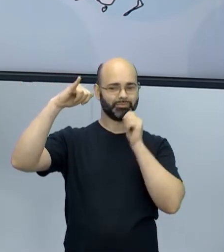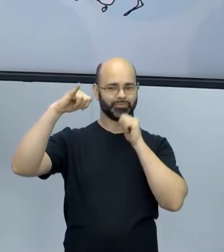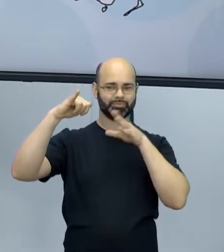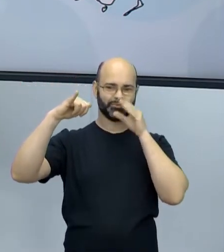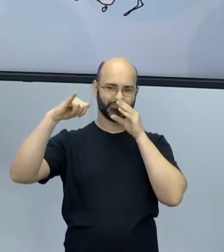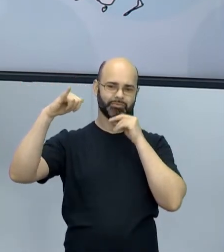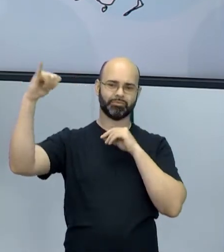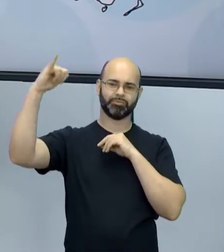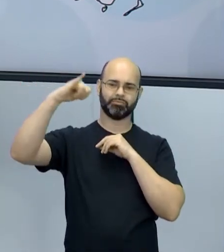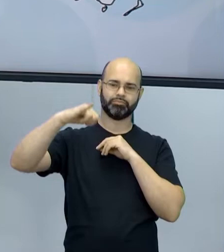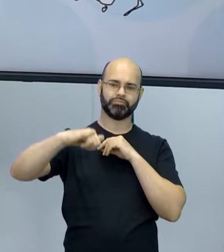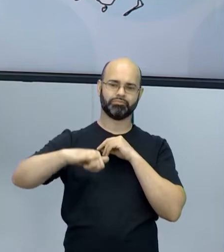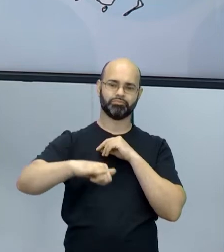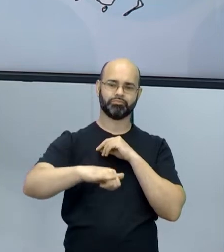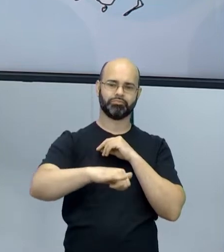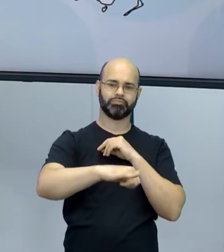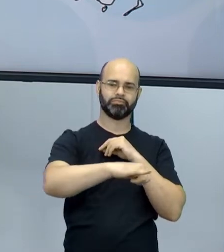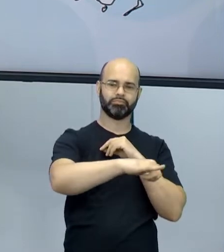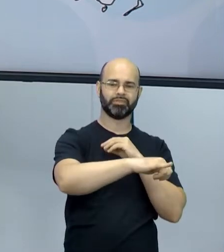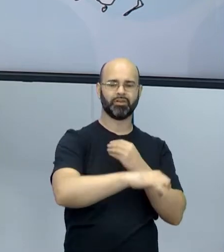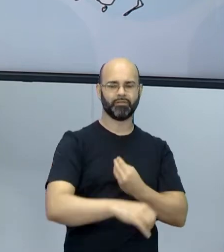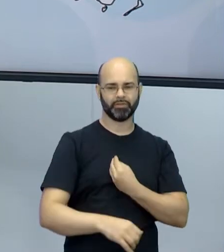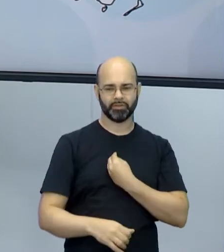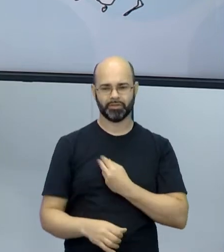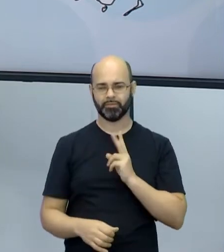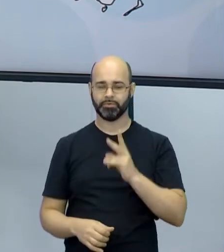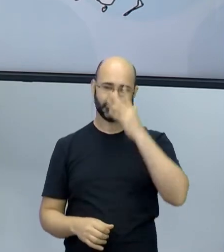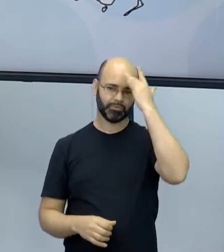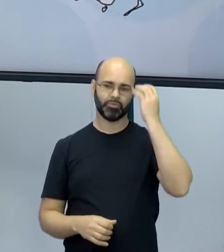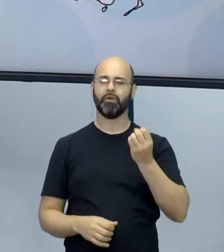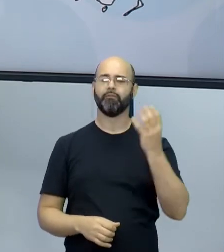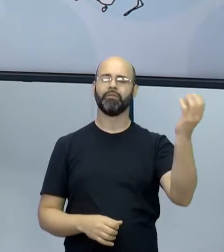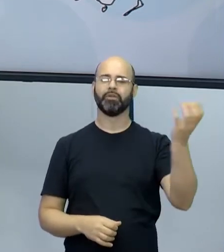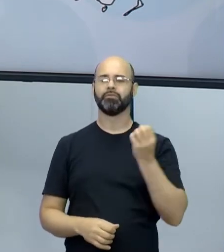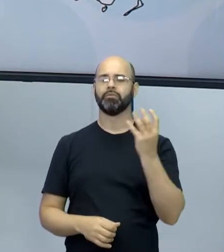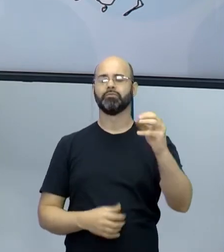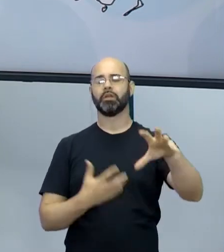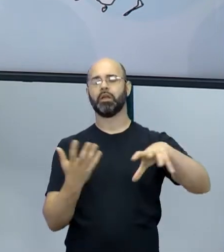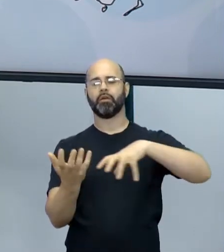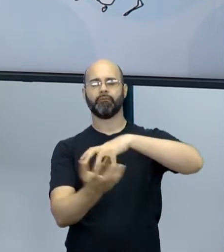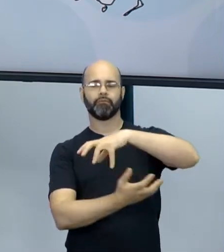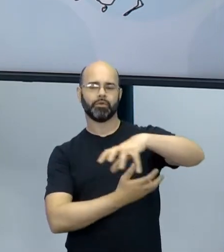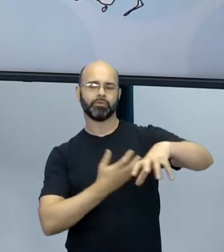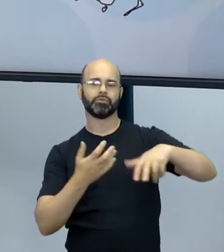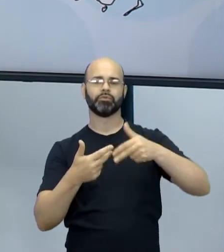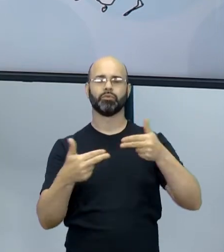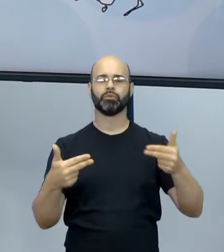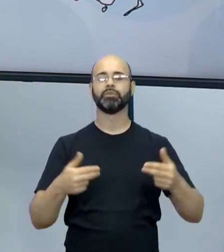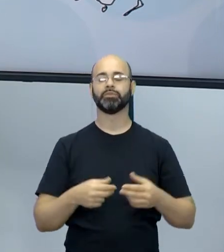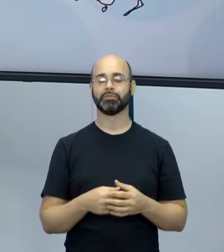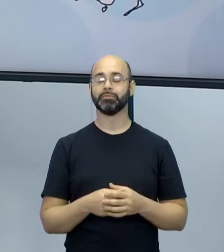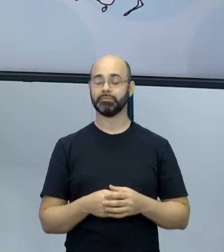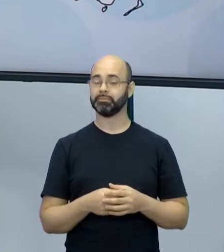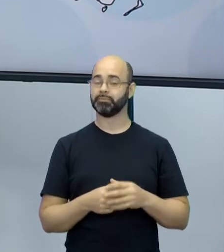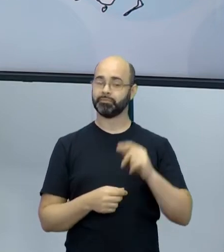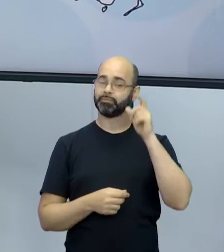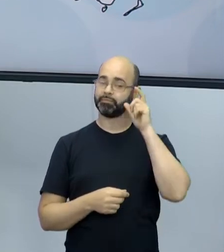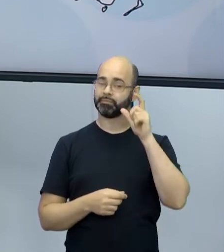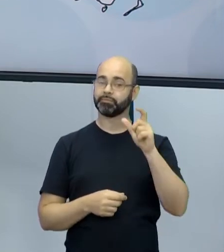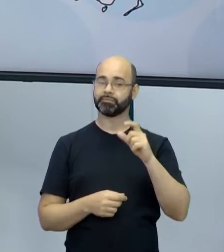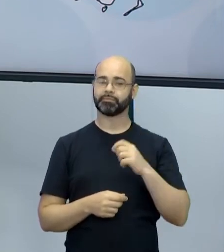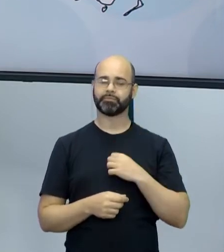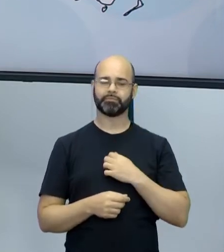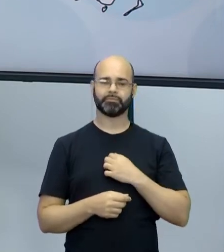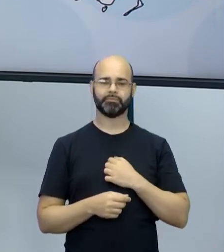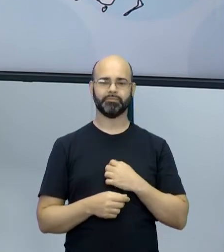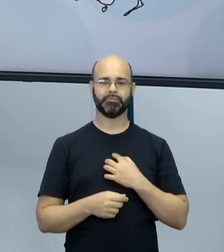aviões pousando e ela lá vivendo a mesma vida dela, as pessoas viajando no meio de uma revolução acontecendo, uma revolta. Então é interessante. Olha, então, coisas que